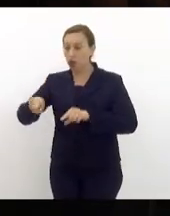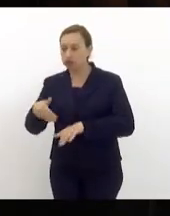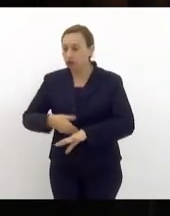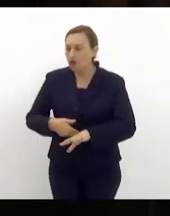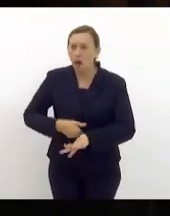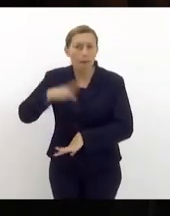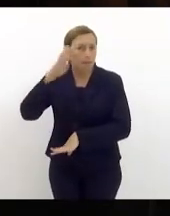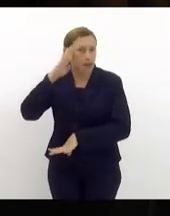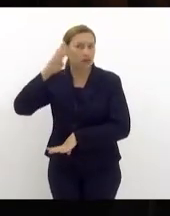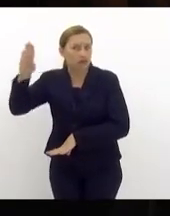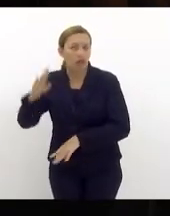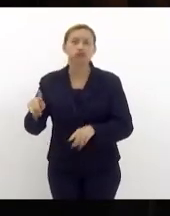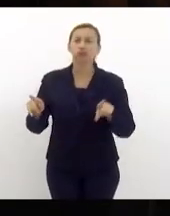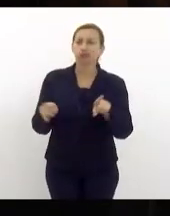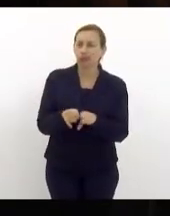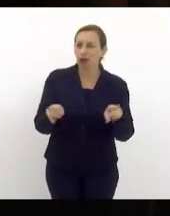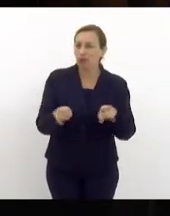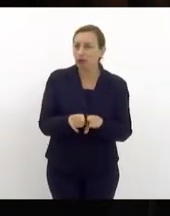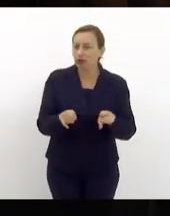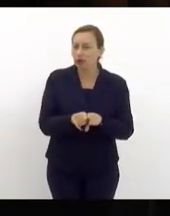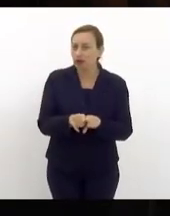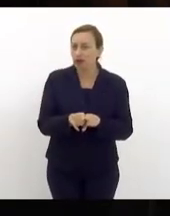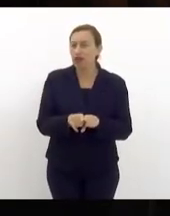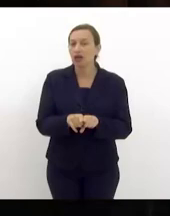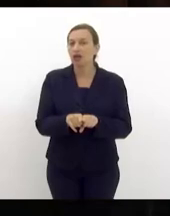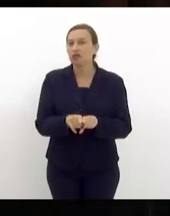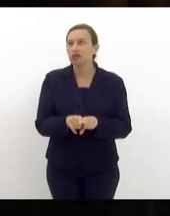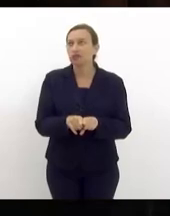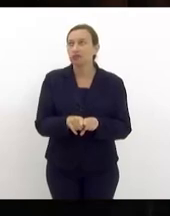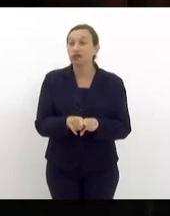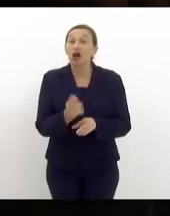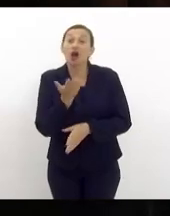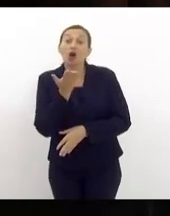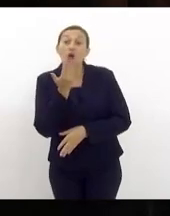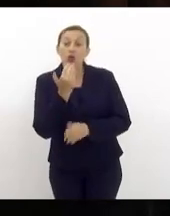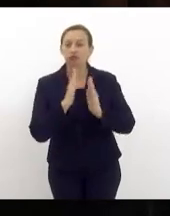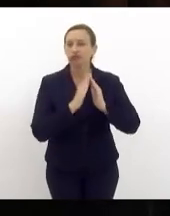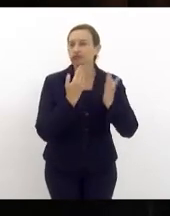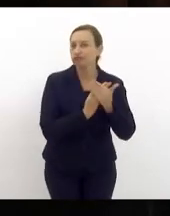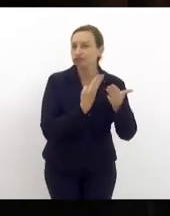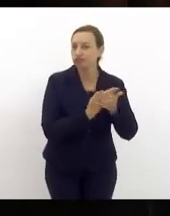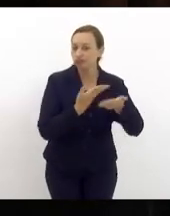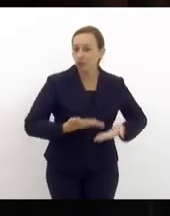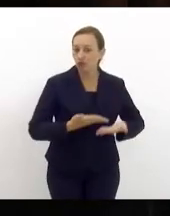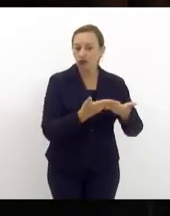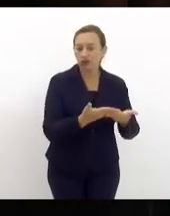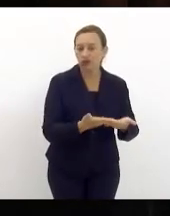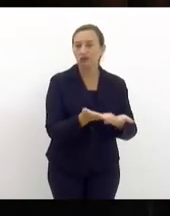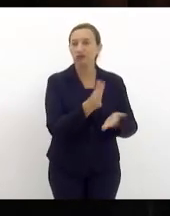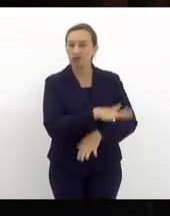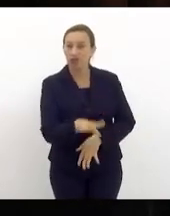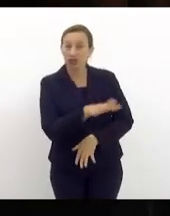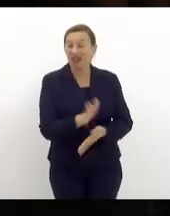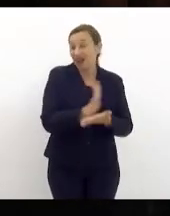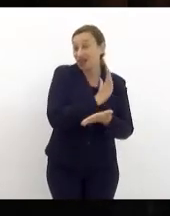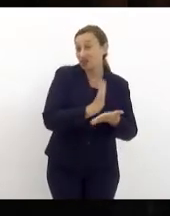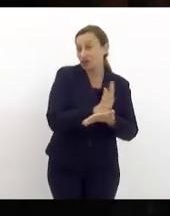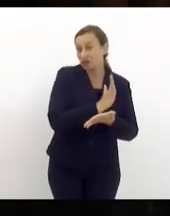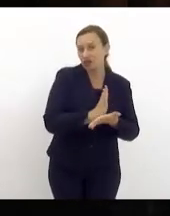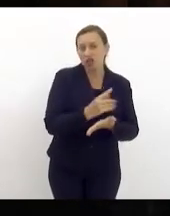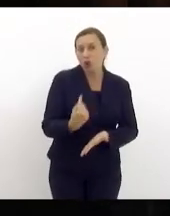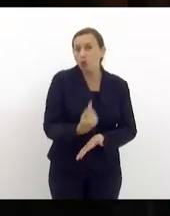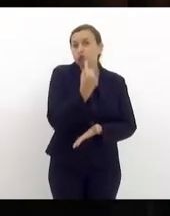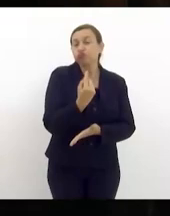é fundamental também a partir do que a merenda escolar oferece para essas crianças, que muitas vezes é uma